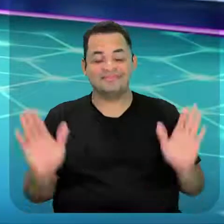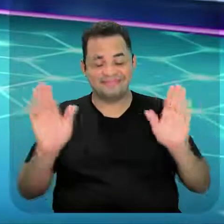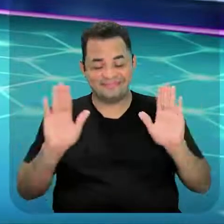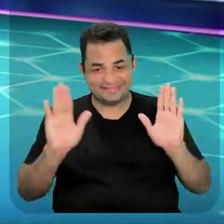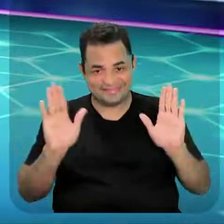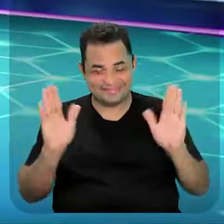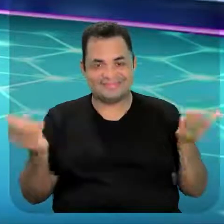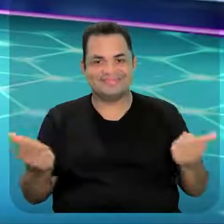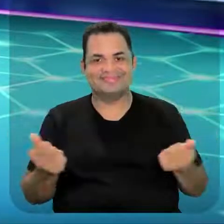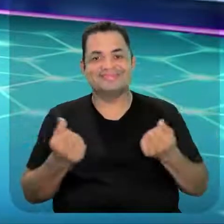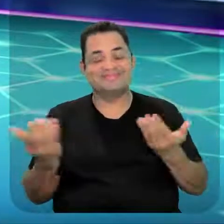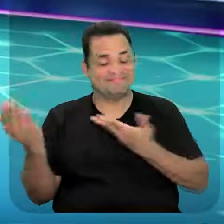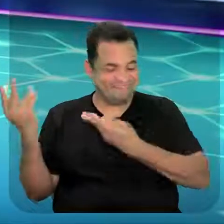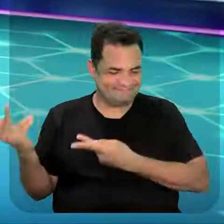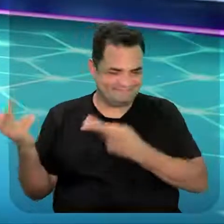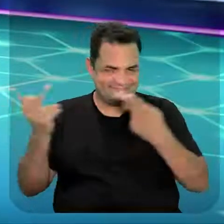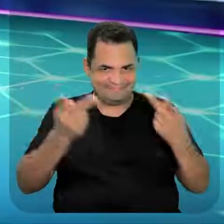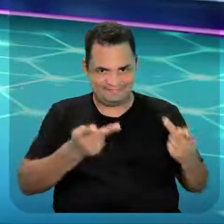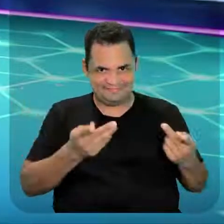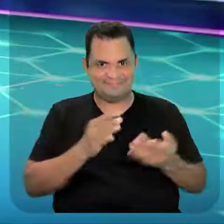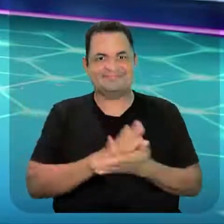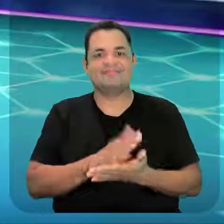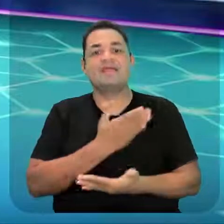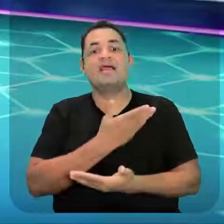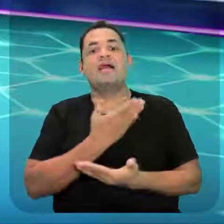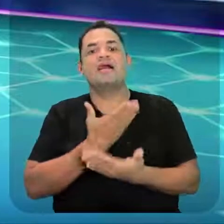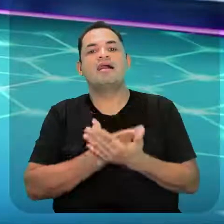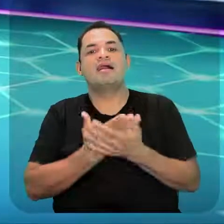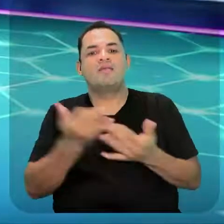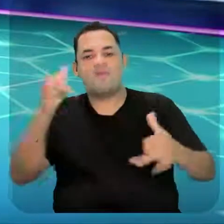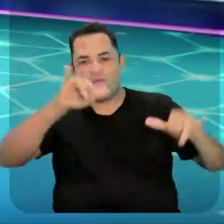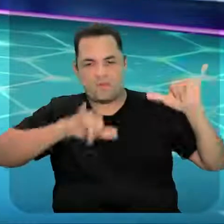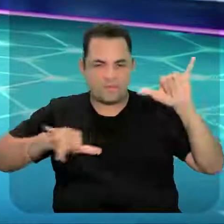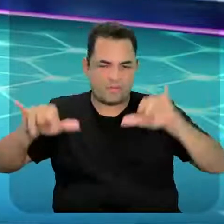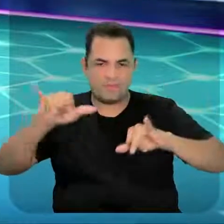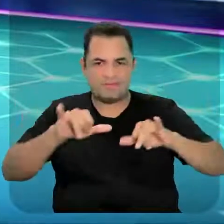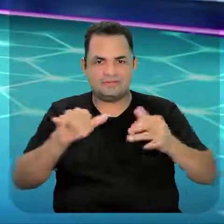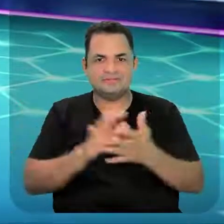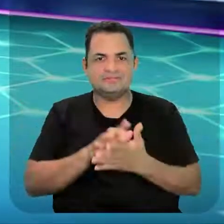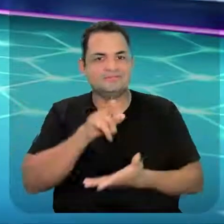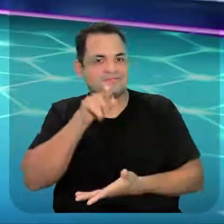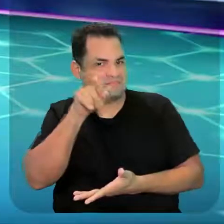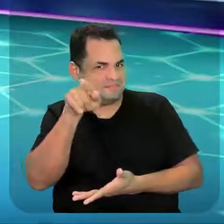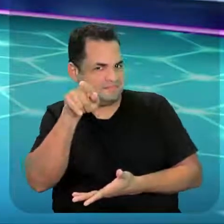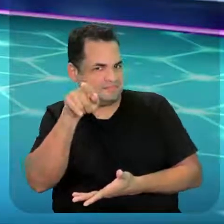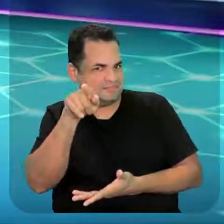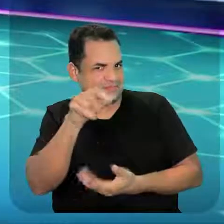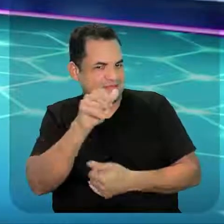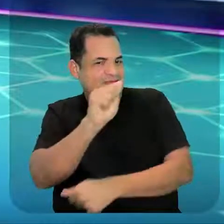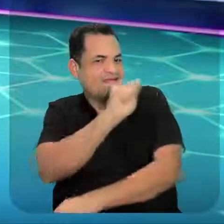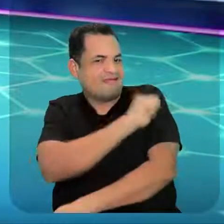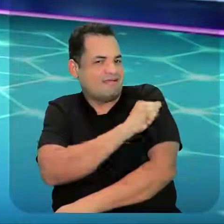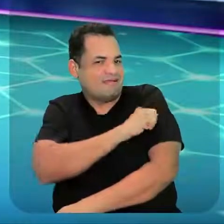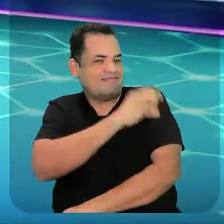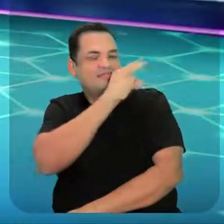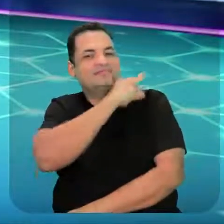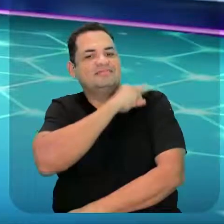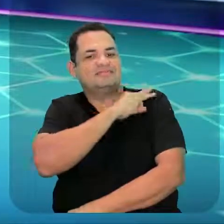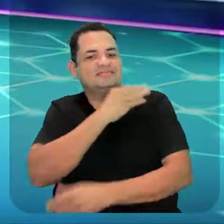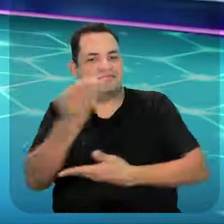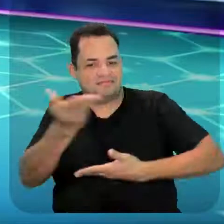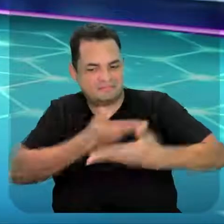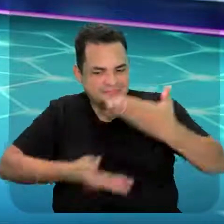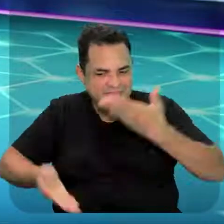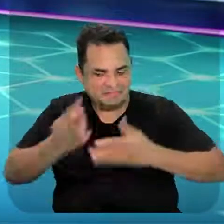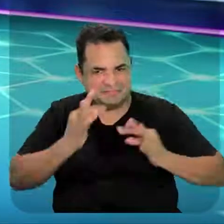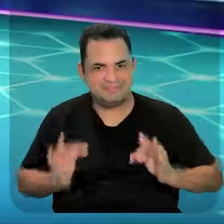Olá, pessoal! Sejam bem-vindos à nossa aula de Química. Você que é aluno do terceiro ano da